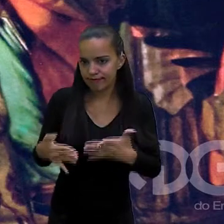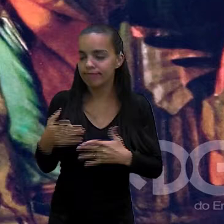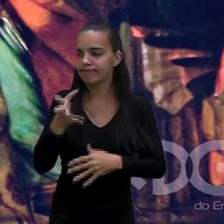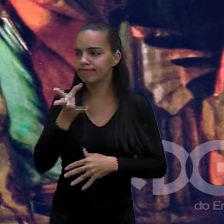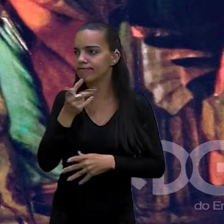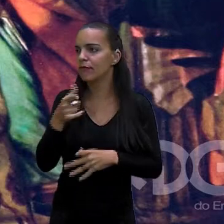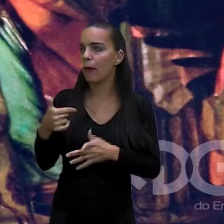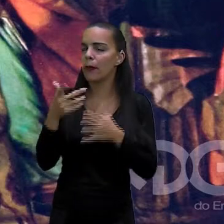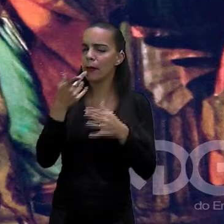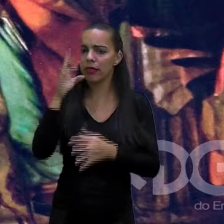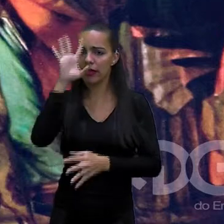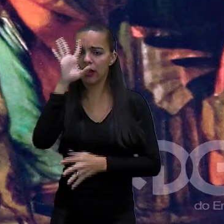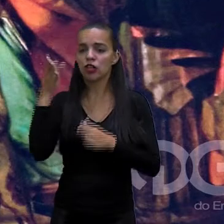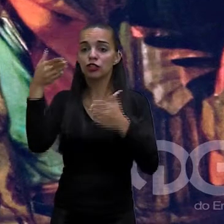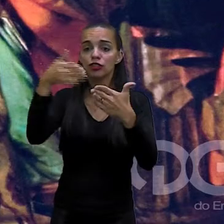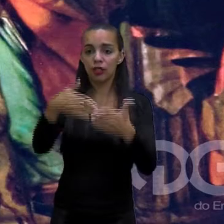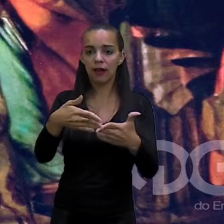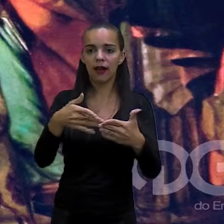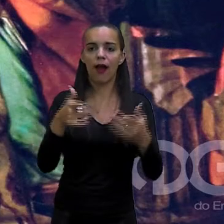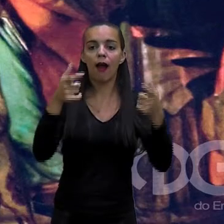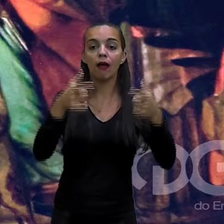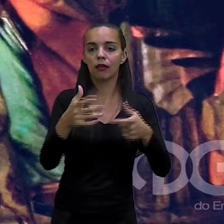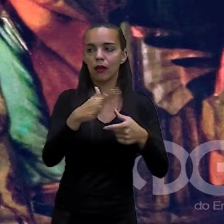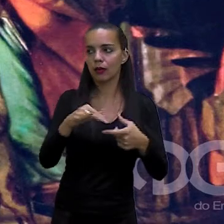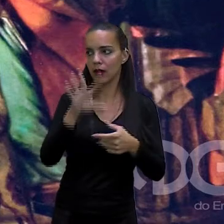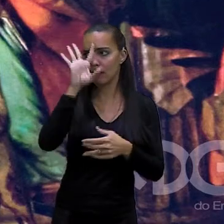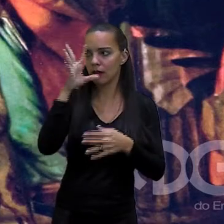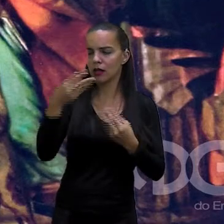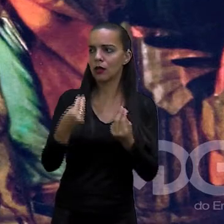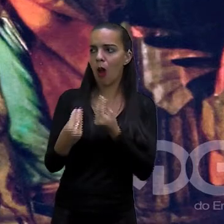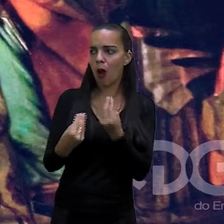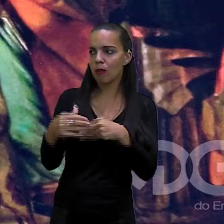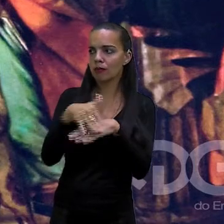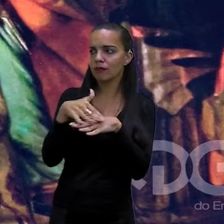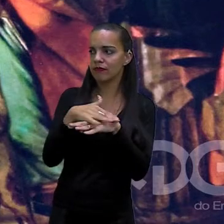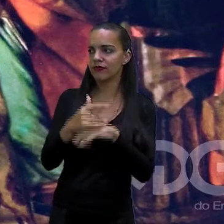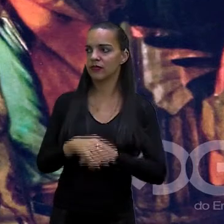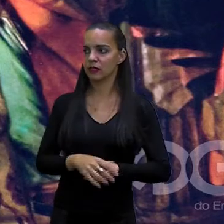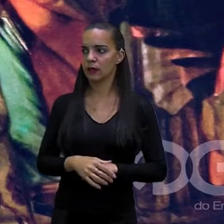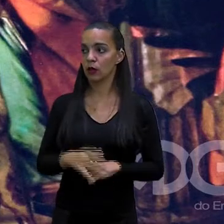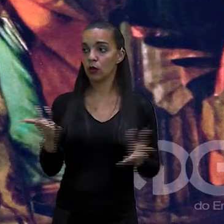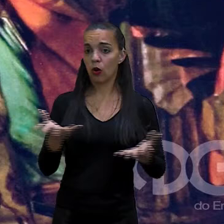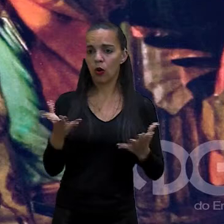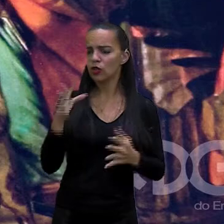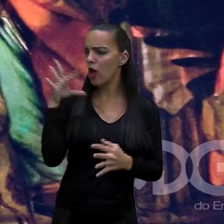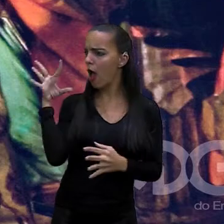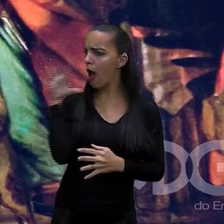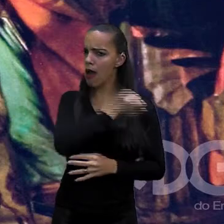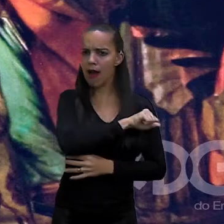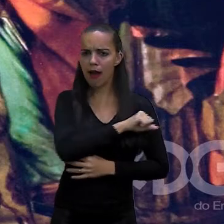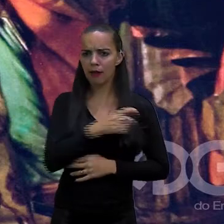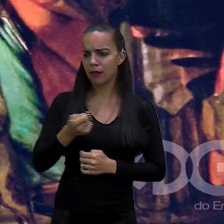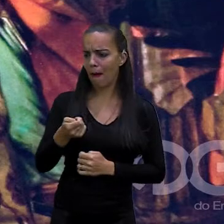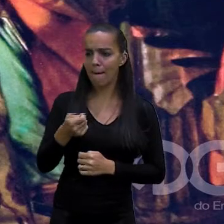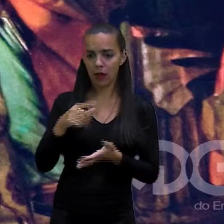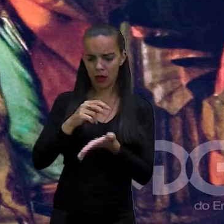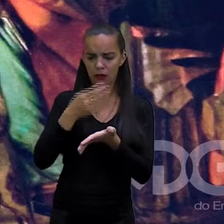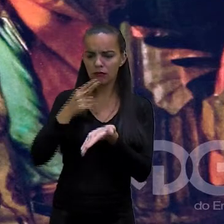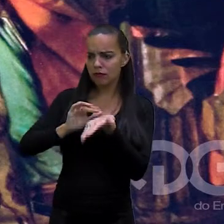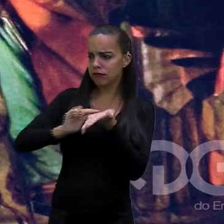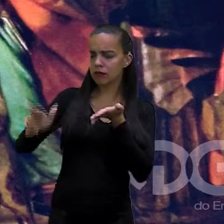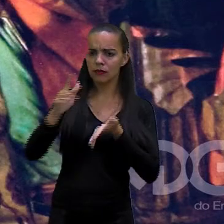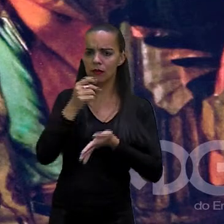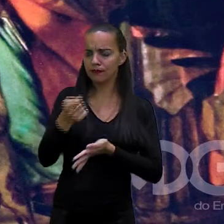instantaneamente a mensagem já chega para outra pessoa, coisas de milésimos de segundos, naquela época demorava